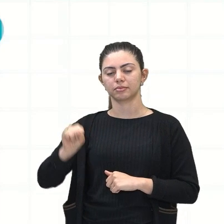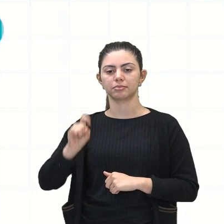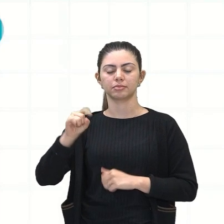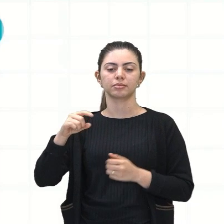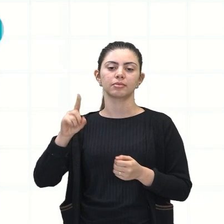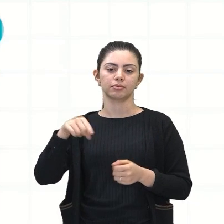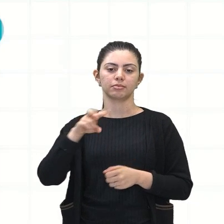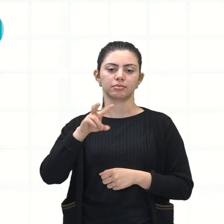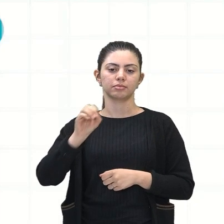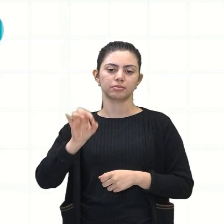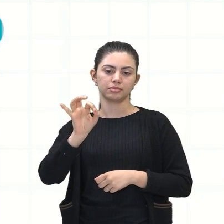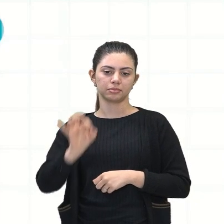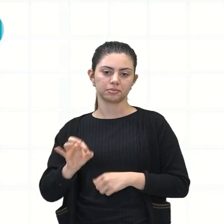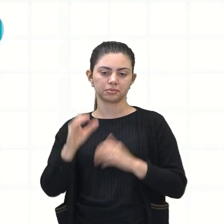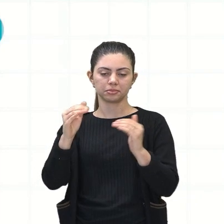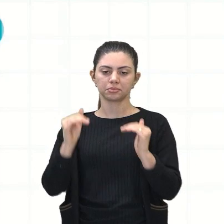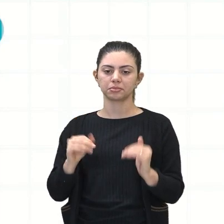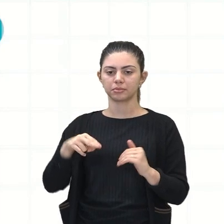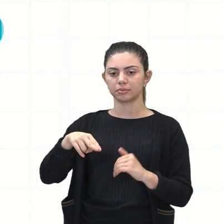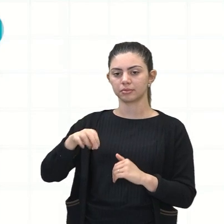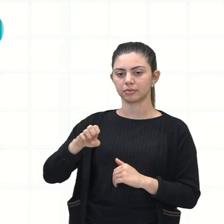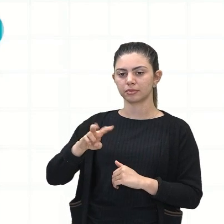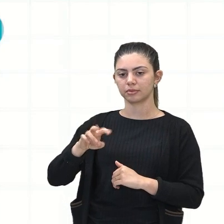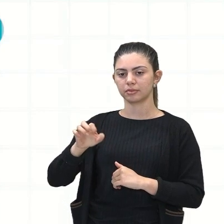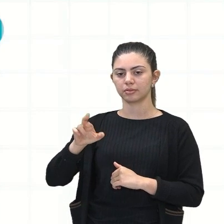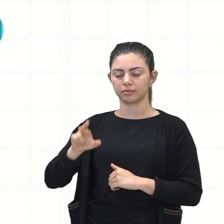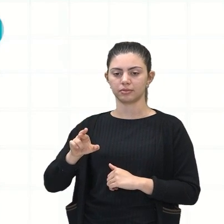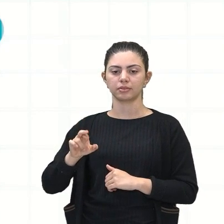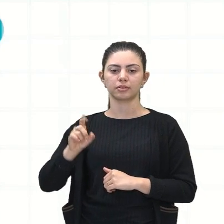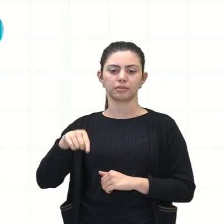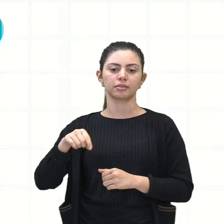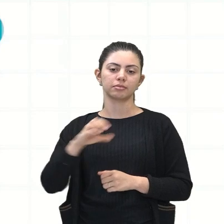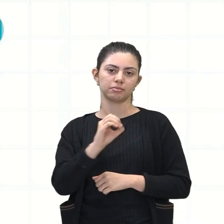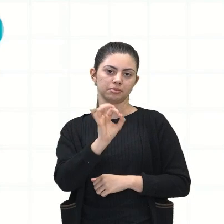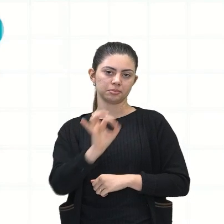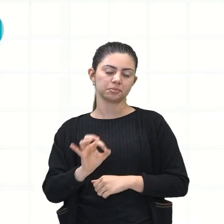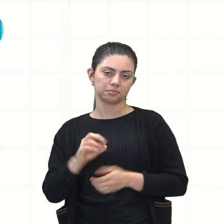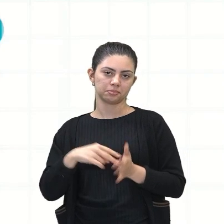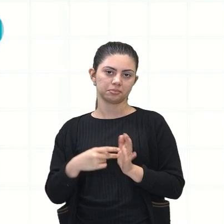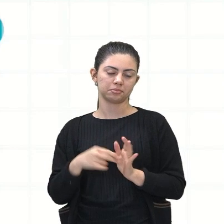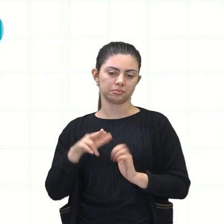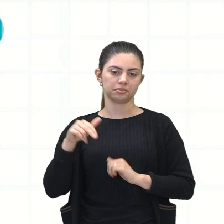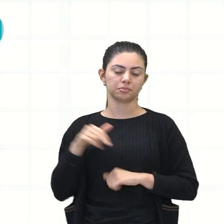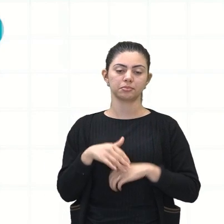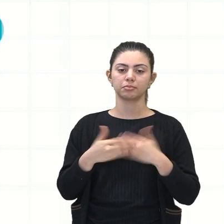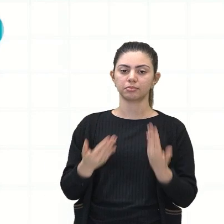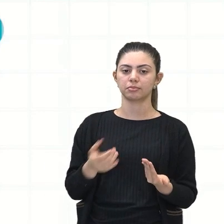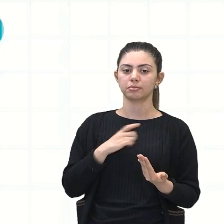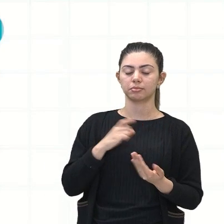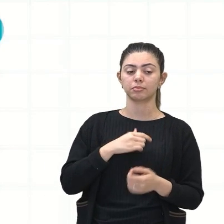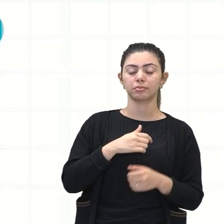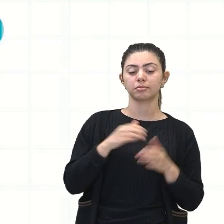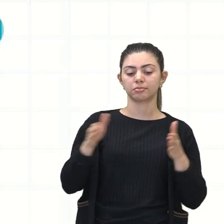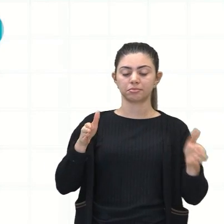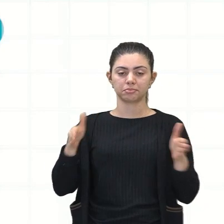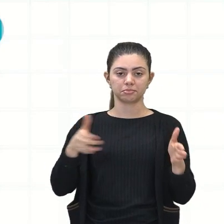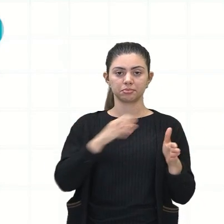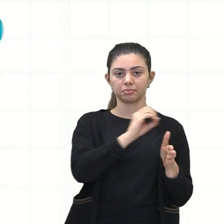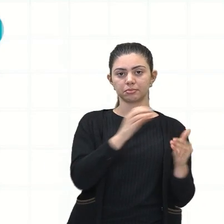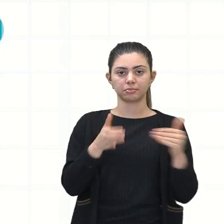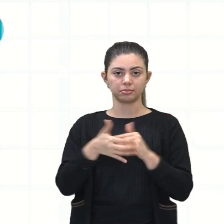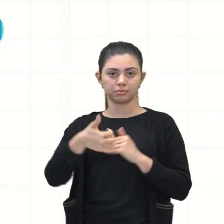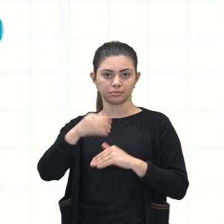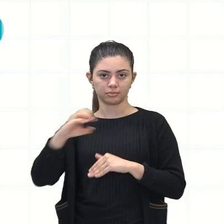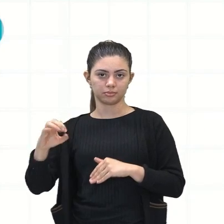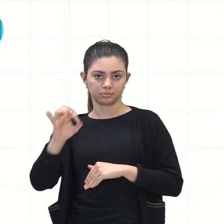e never, 0%, ok? Então, nessa escala aí de 100% de frequência,